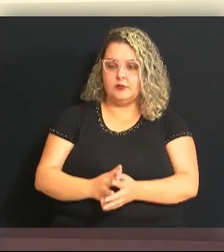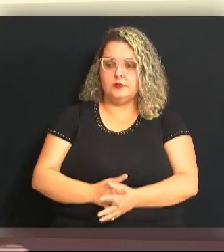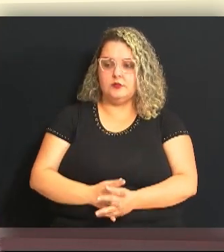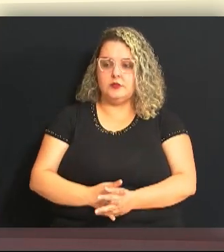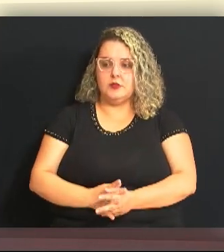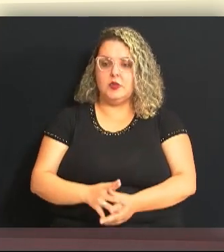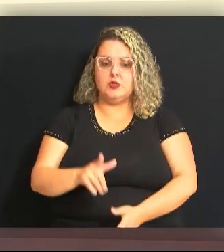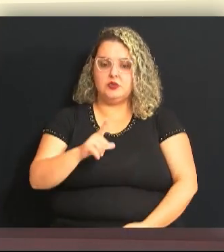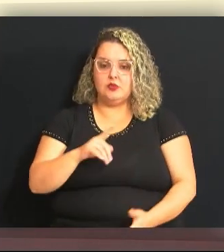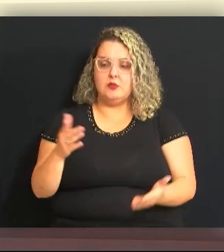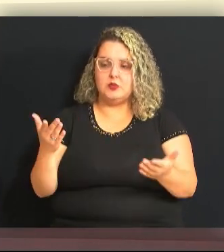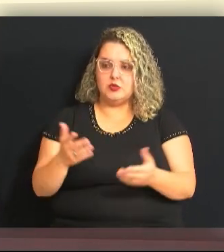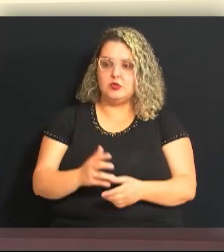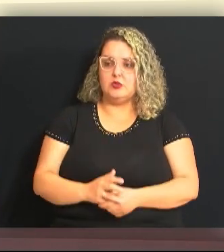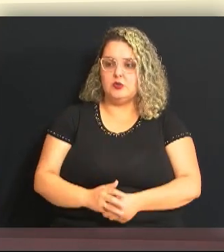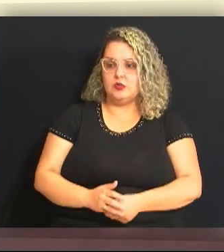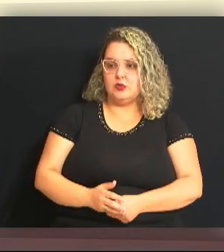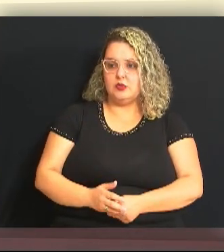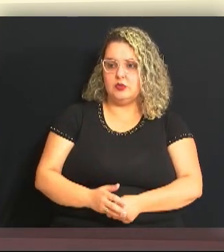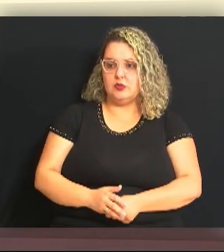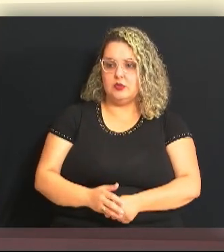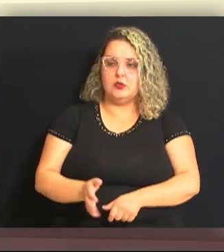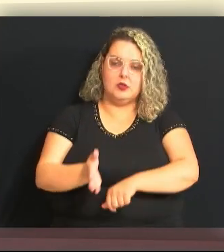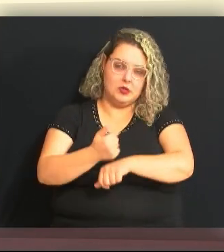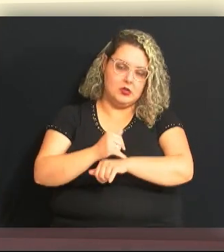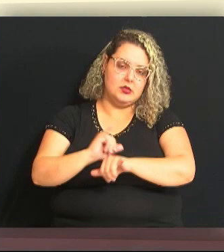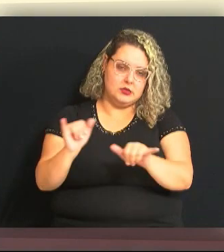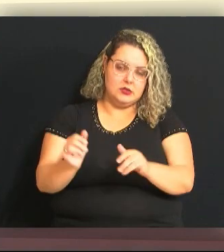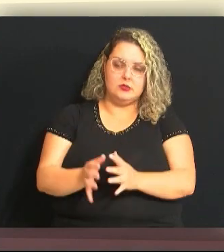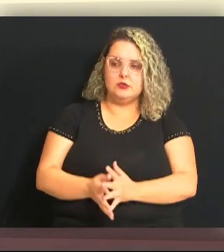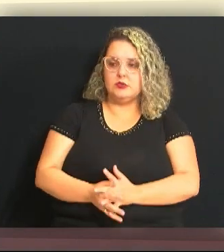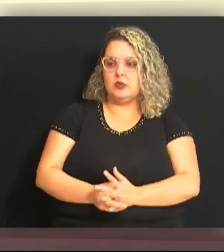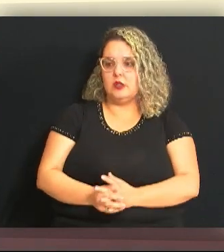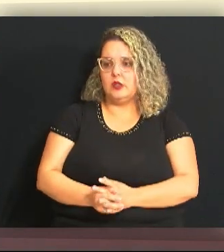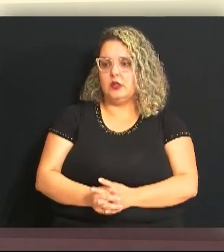E tivemos hoje... antes de anunciar aqui,